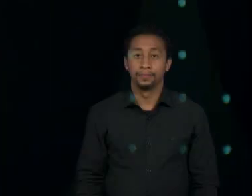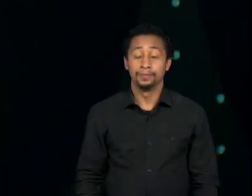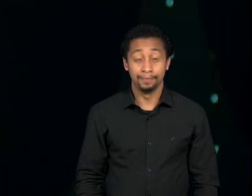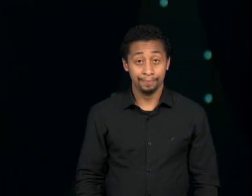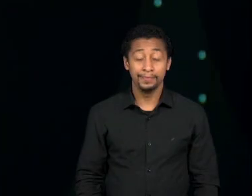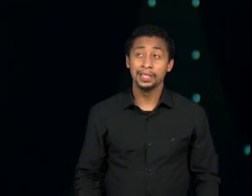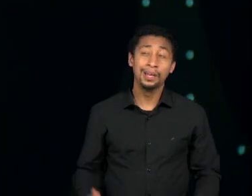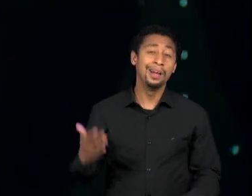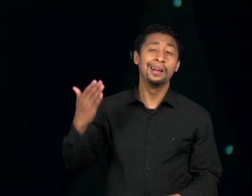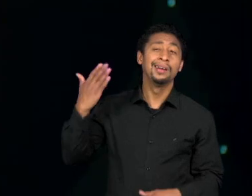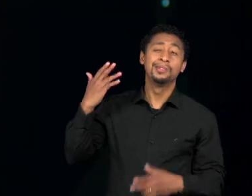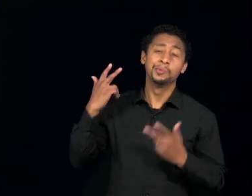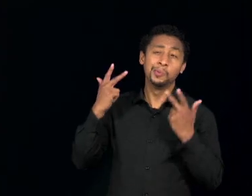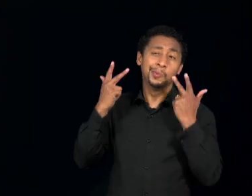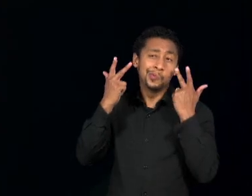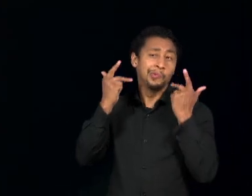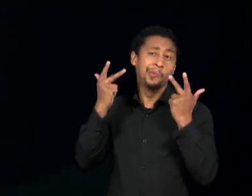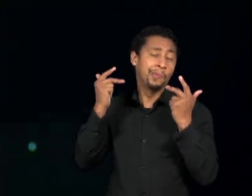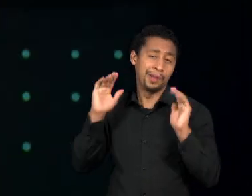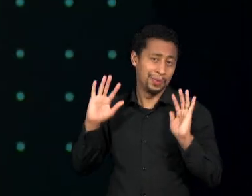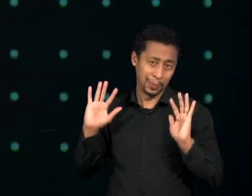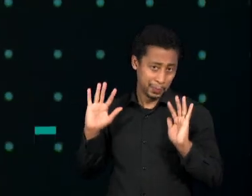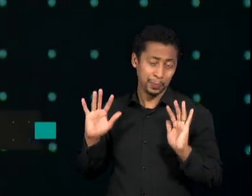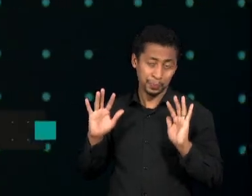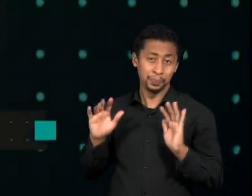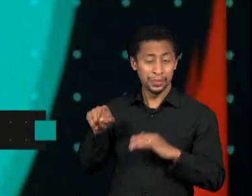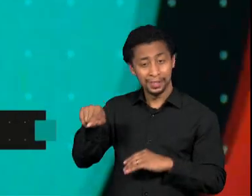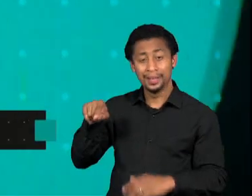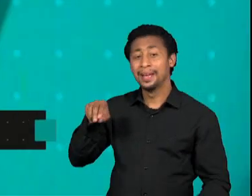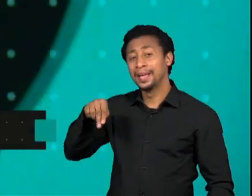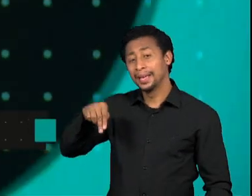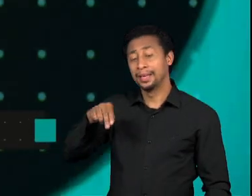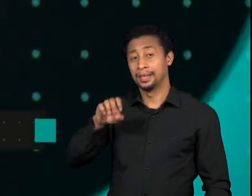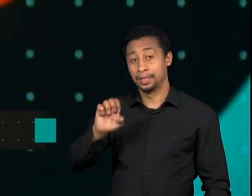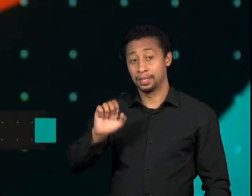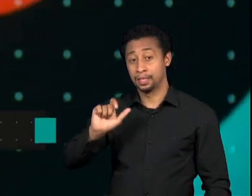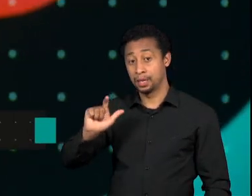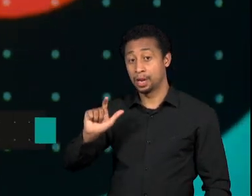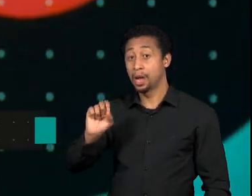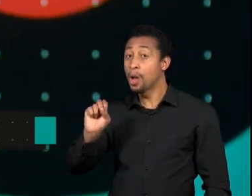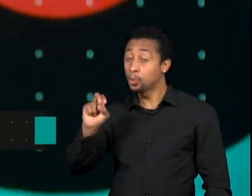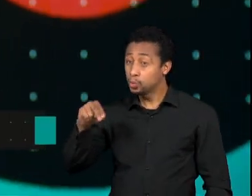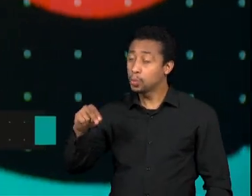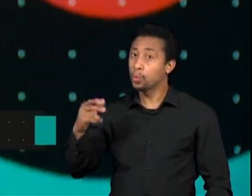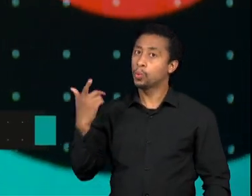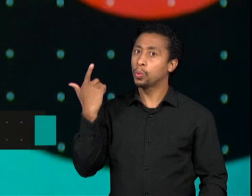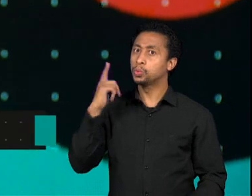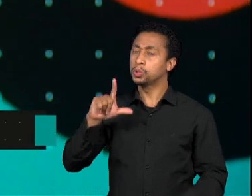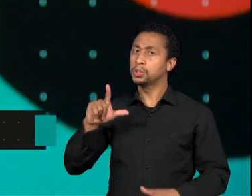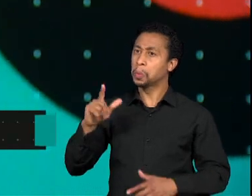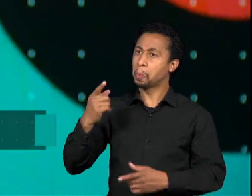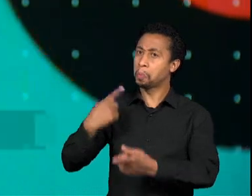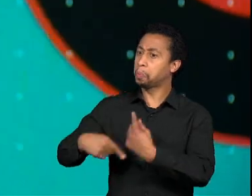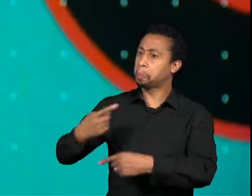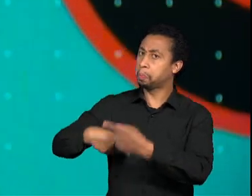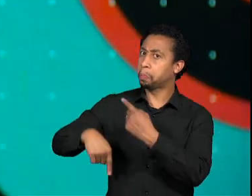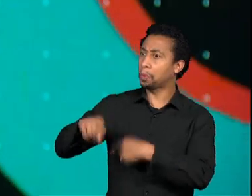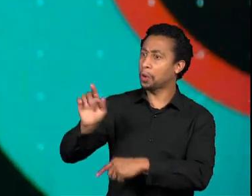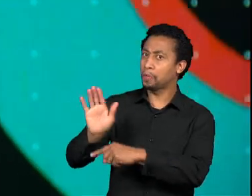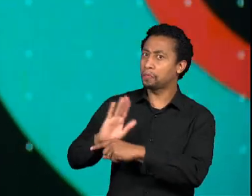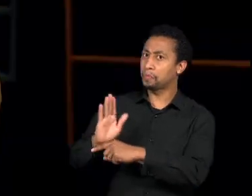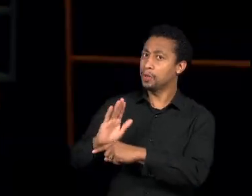Era natural que, com o prestígio alcançado pelos seus filmes, Nelson Pereira dos Santos fosse convidado a ingressar no mundo